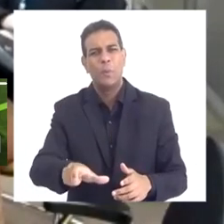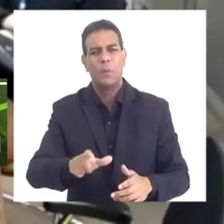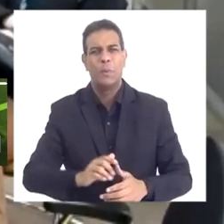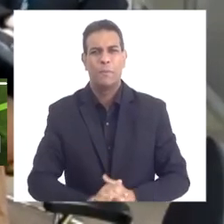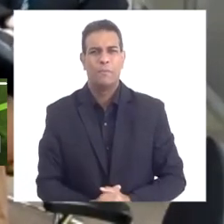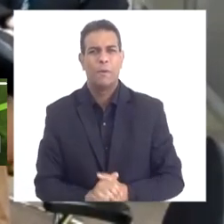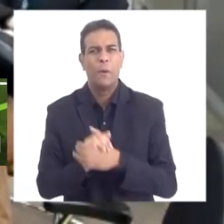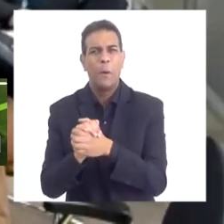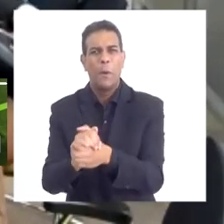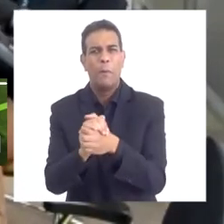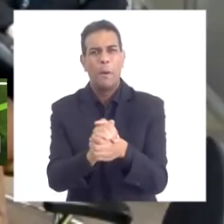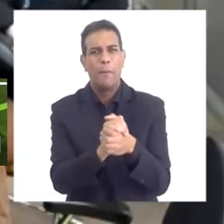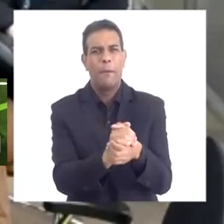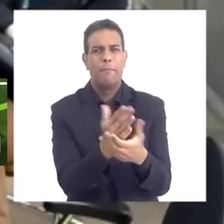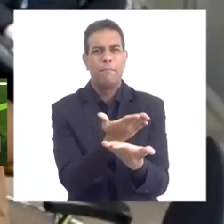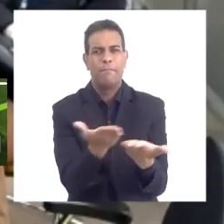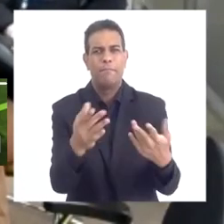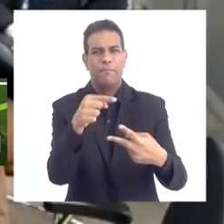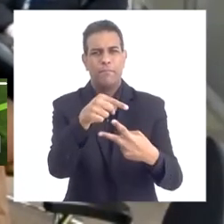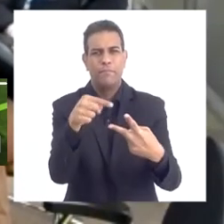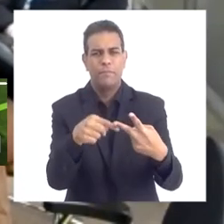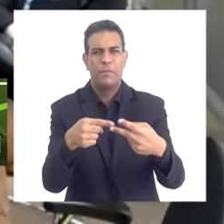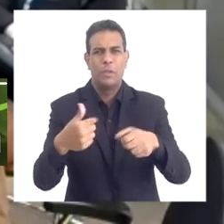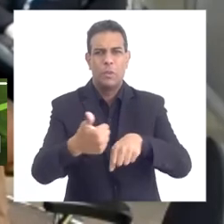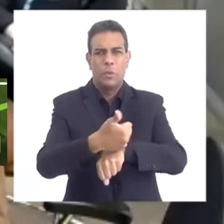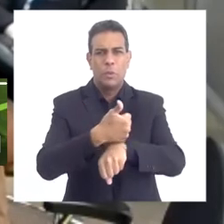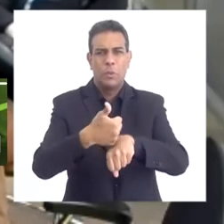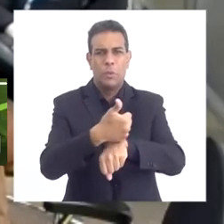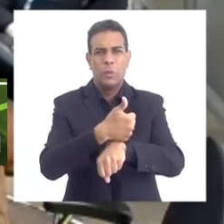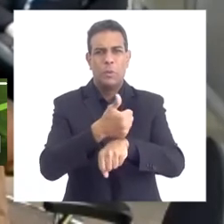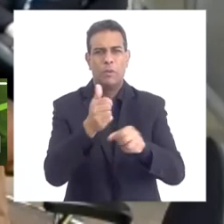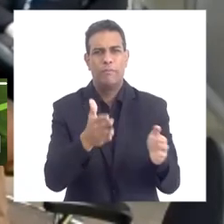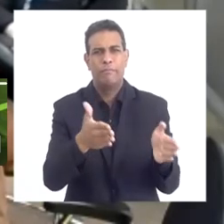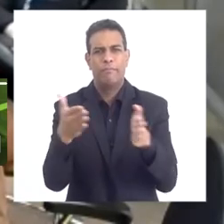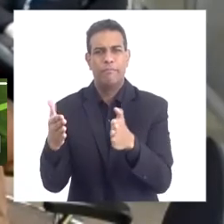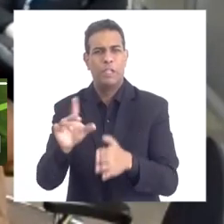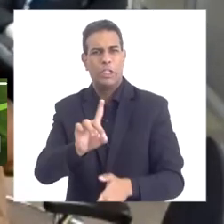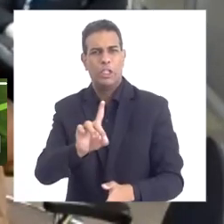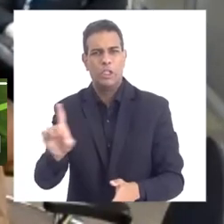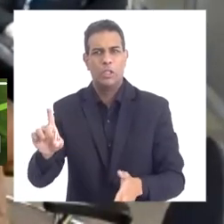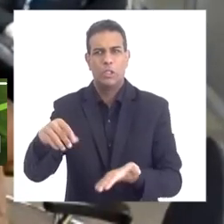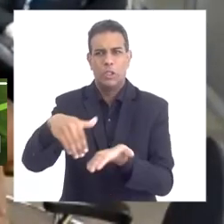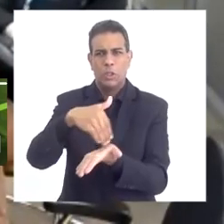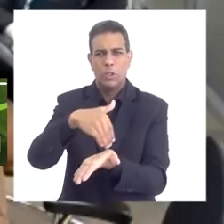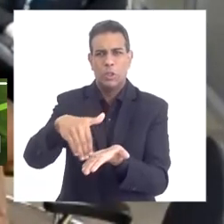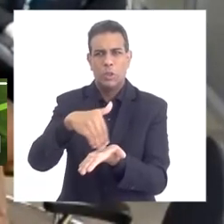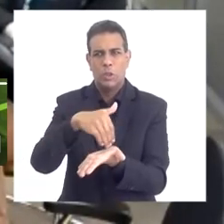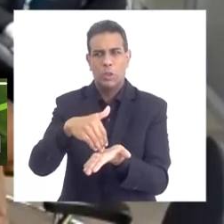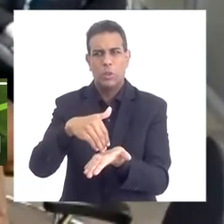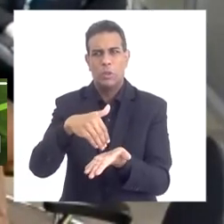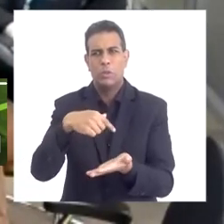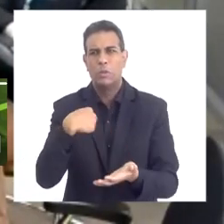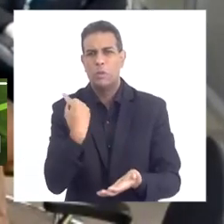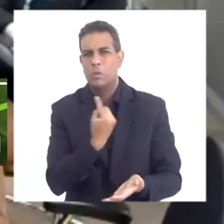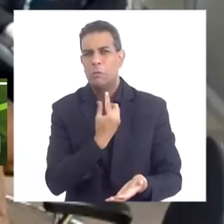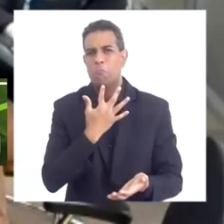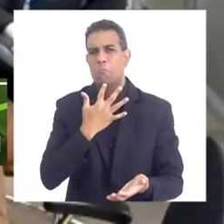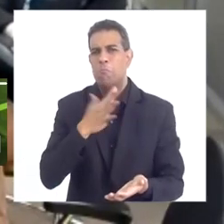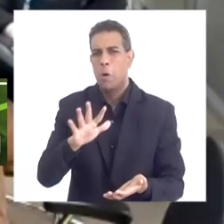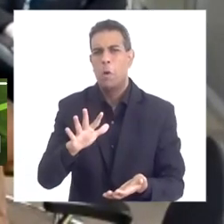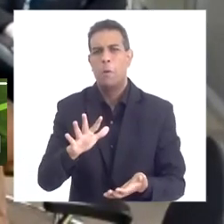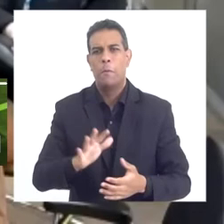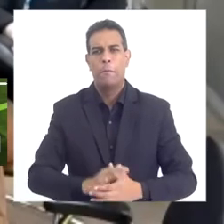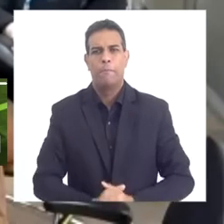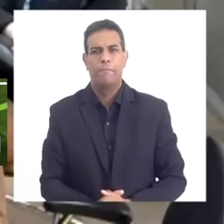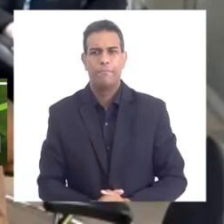E cumprimentar os dois outros profissionais à sua direita, secretário Nelson, acho que eu não consigo identificar